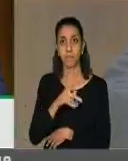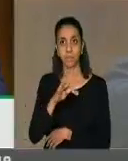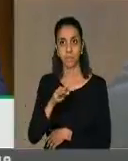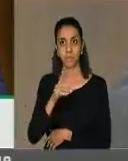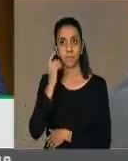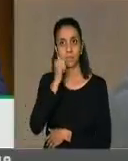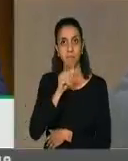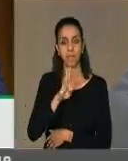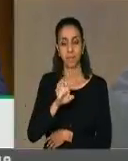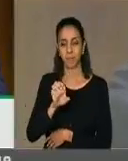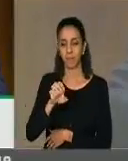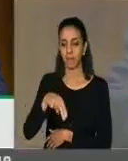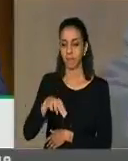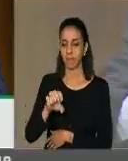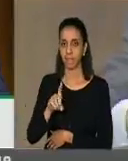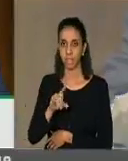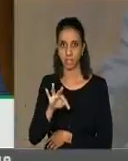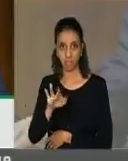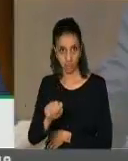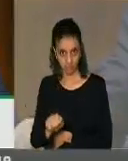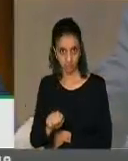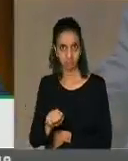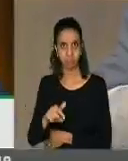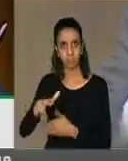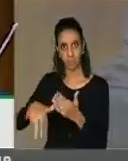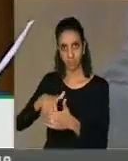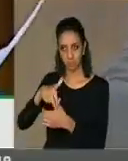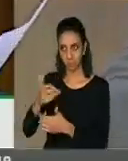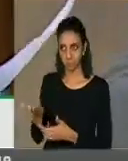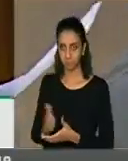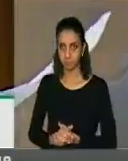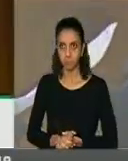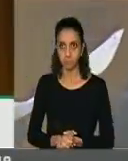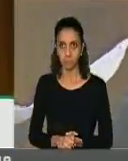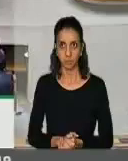Trabalhadores, deputada Benedita da Silva, para fazer uso da tribuna.